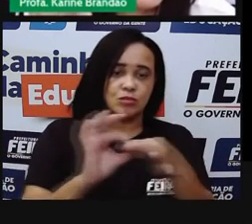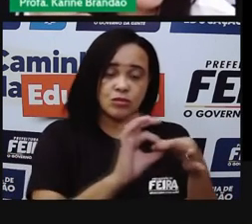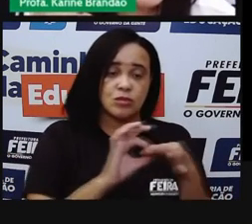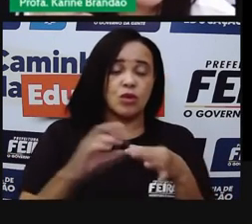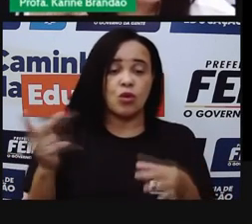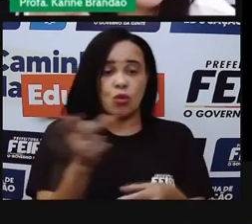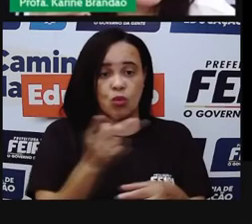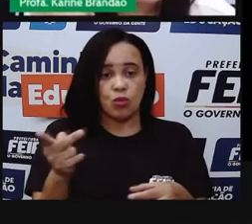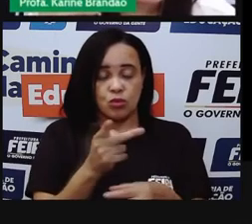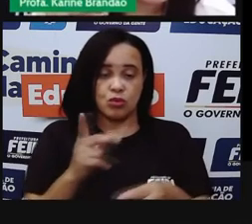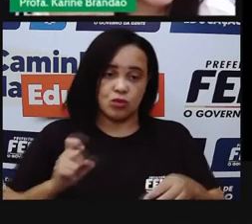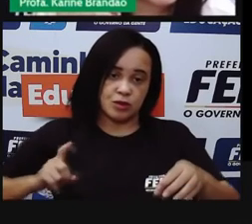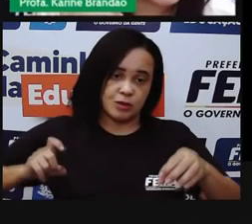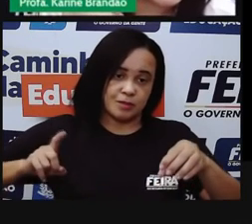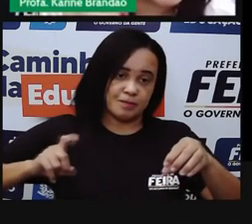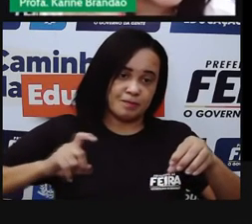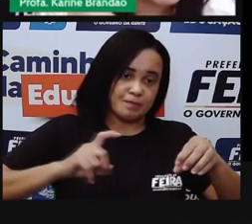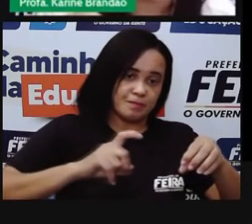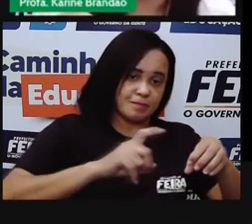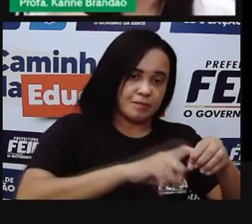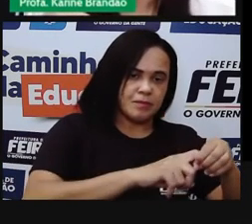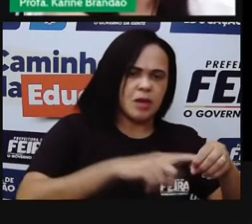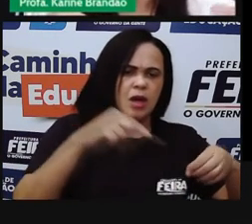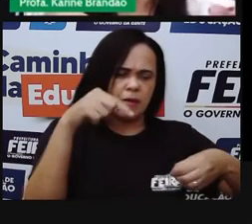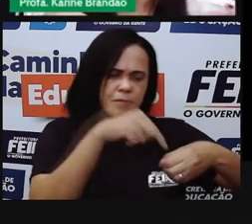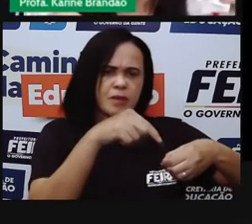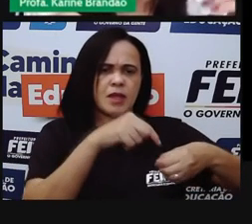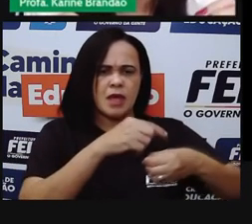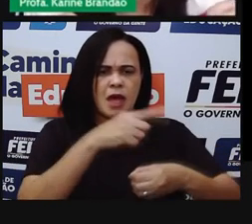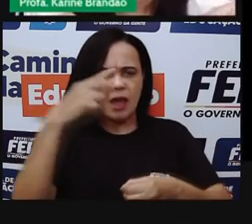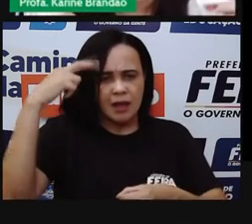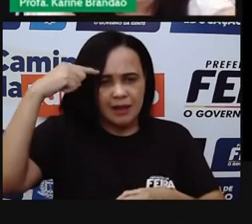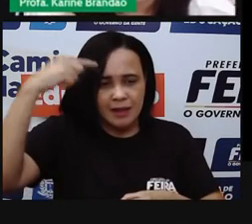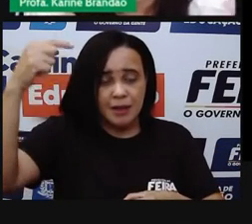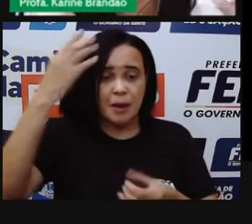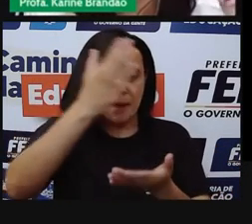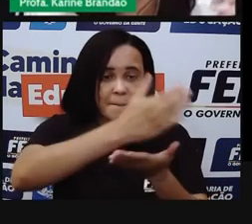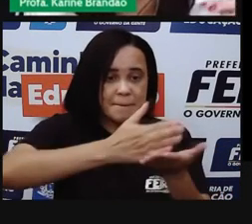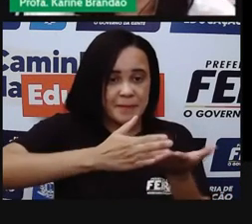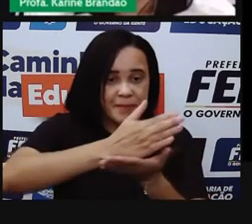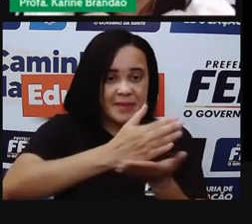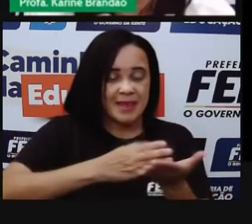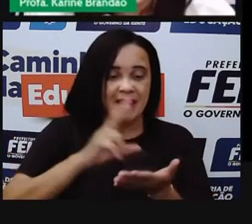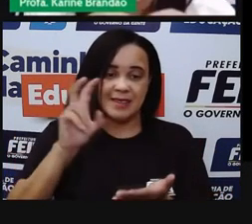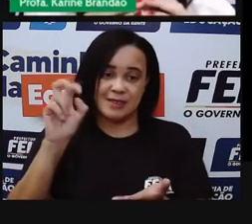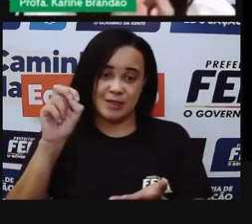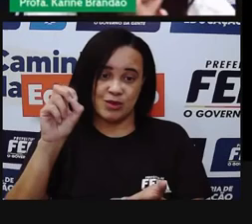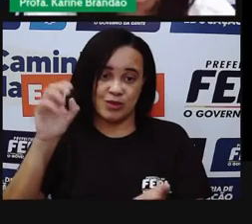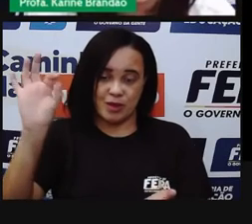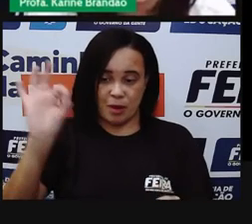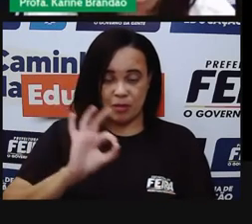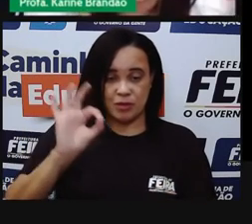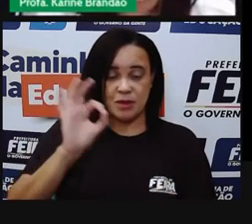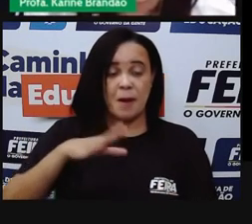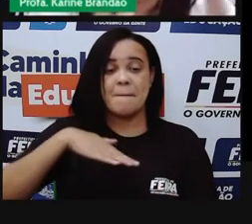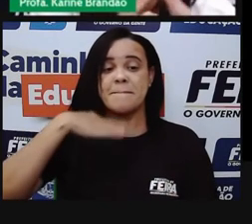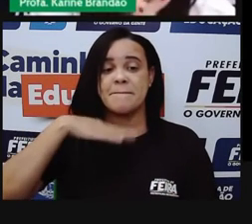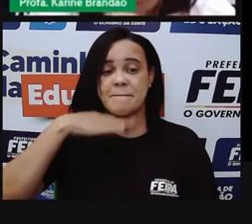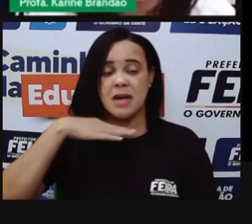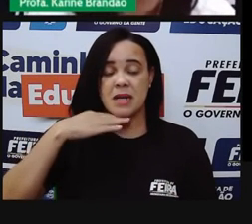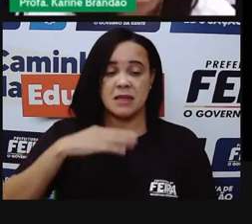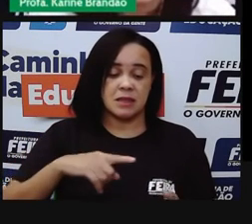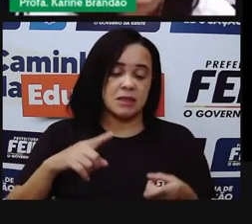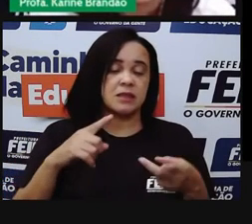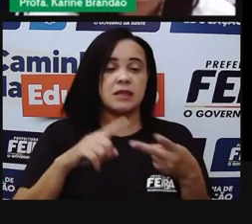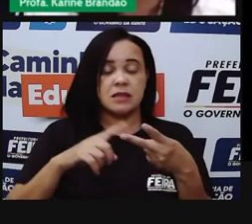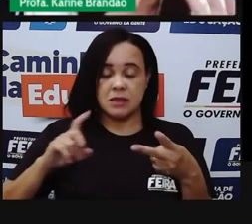óvulo que carrega a metade das características com o espermatozoide carrega a outra metade, quando se juntam, quando